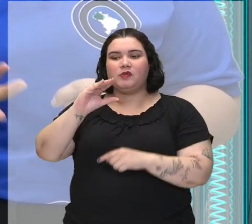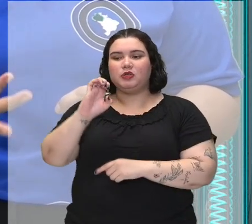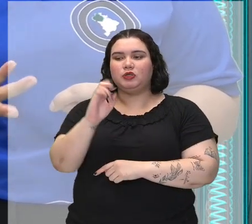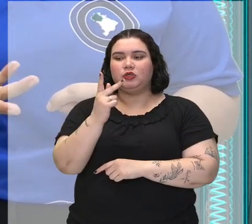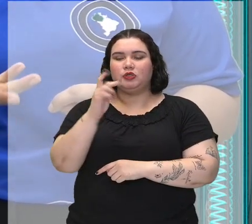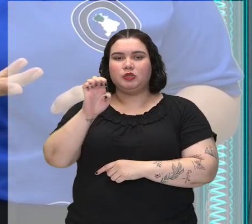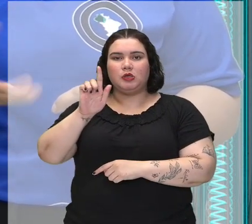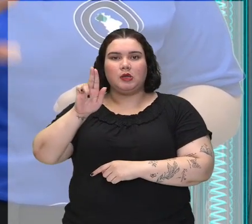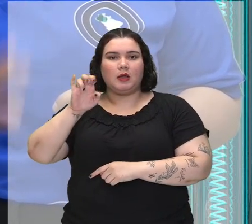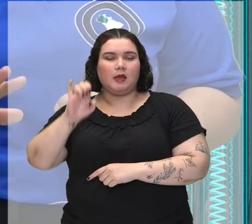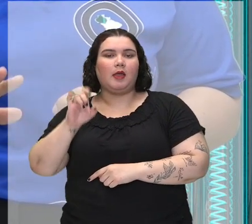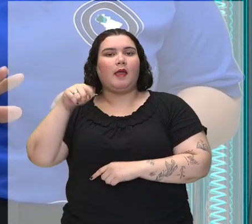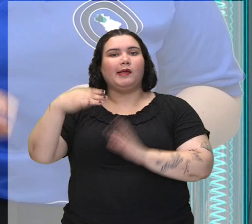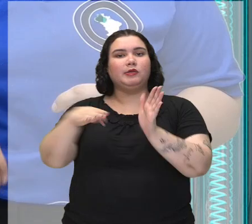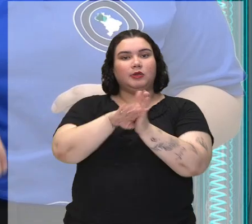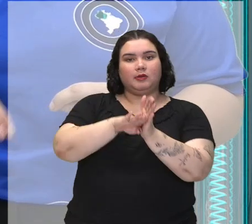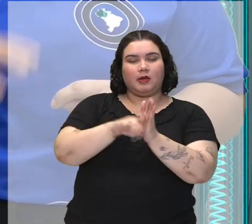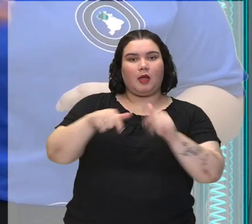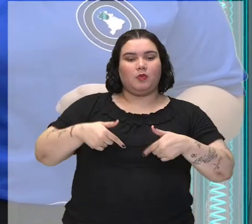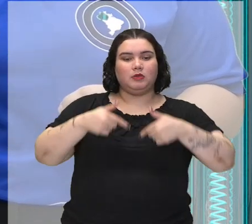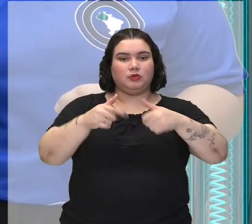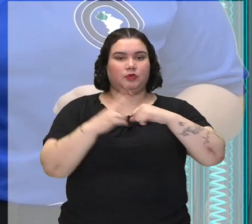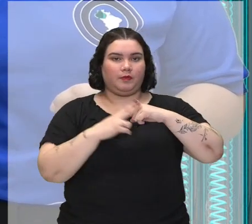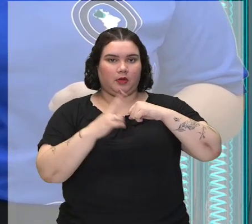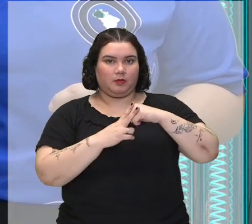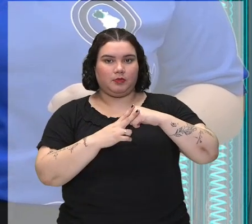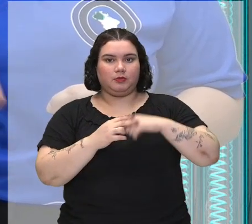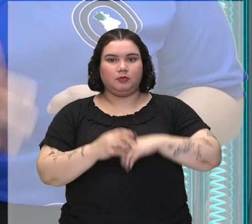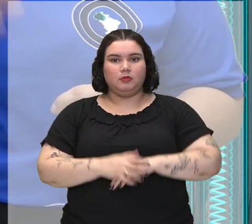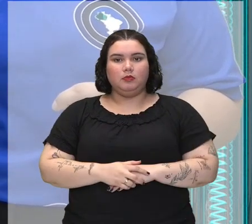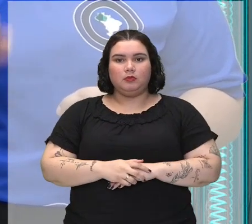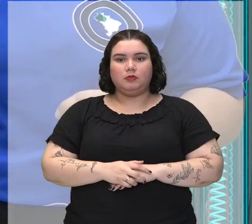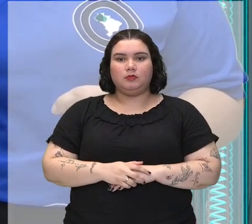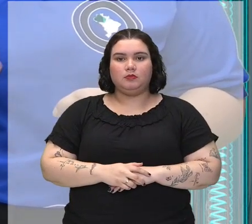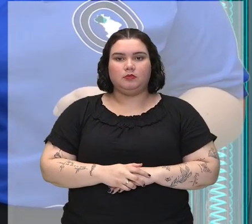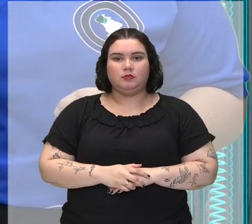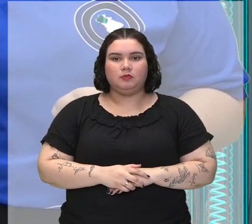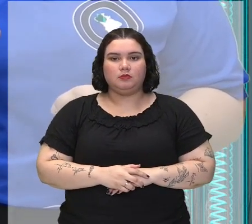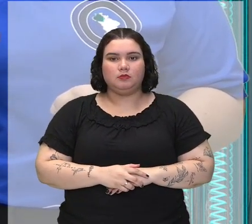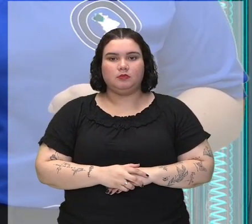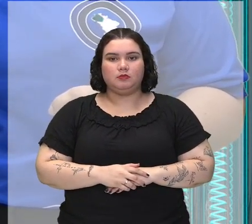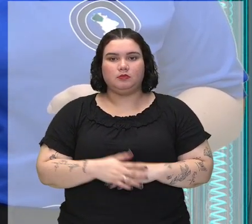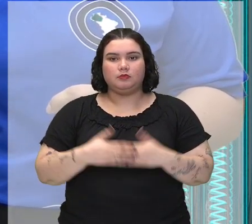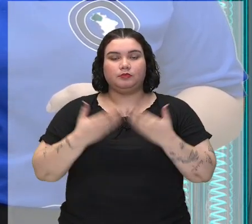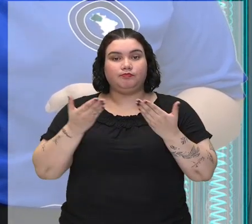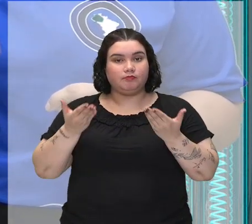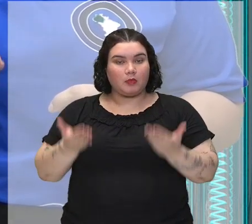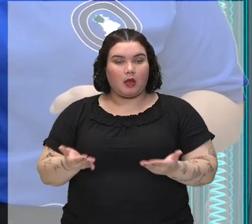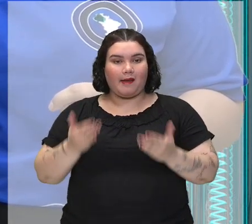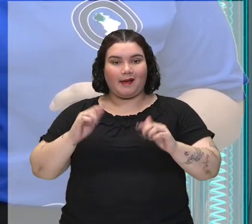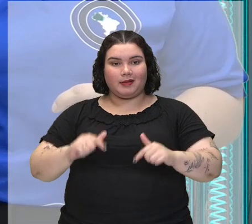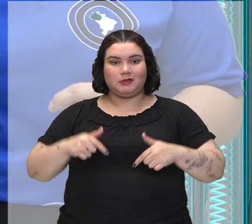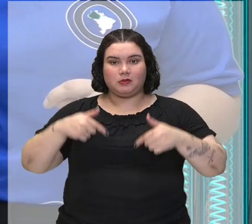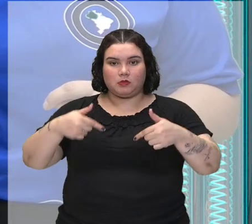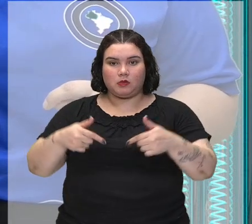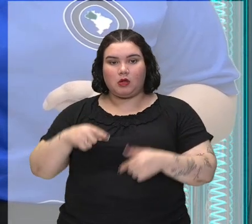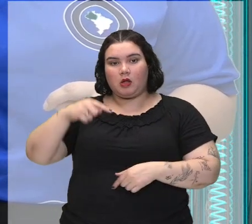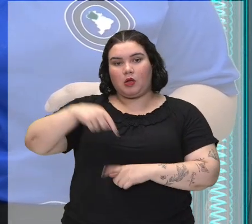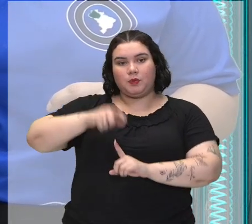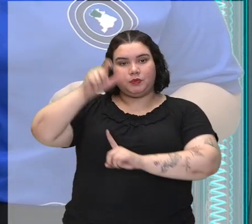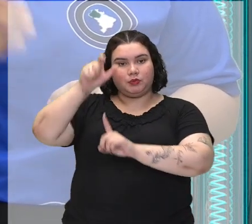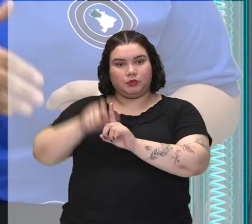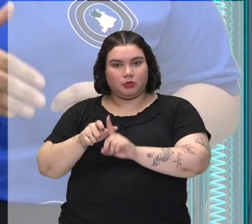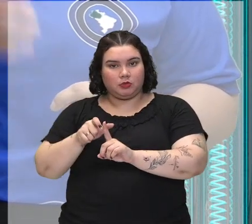ação verbal, correto? Cheguei. Quem faz essa ação é o